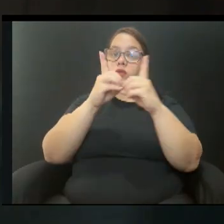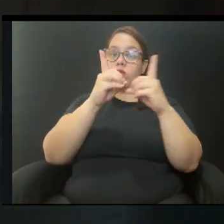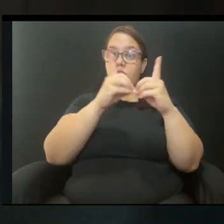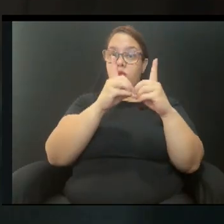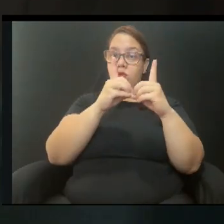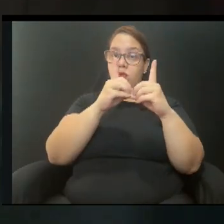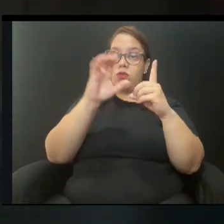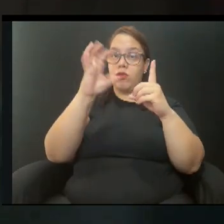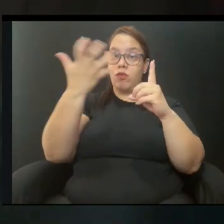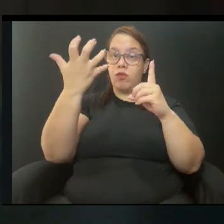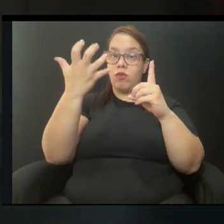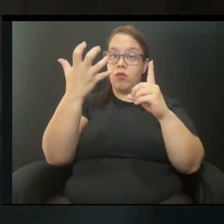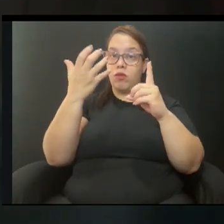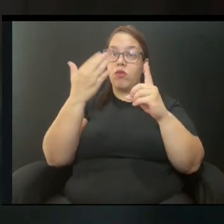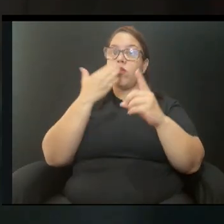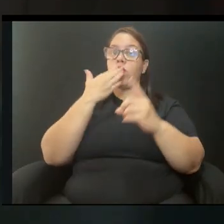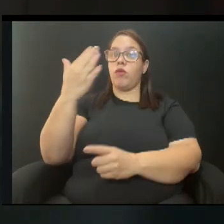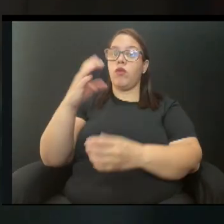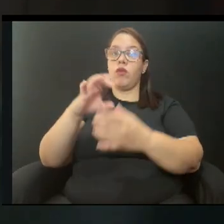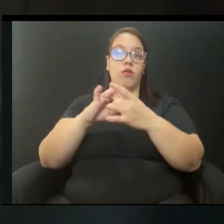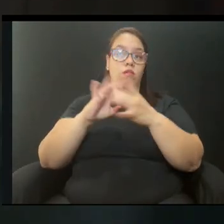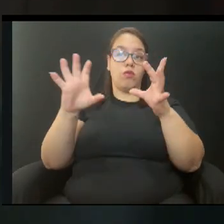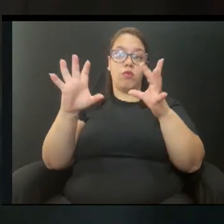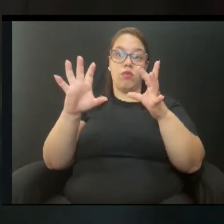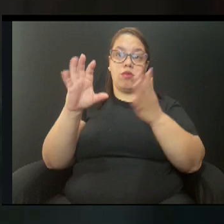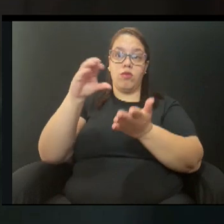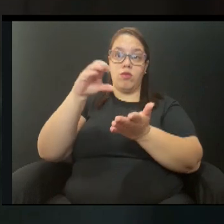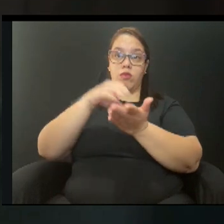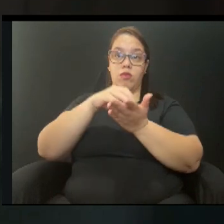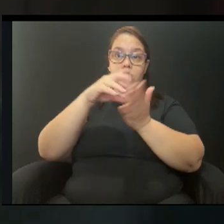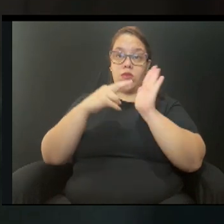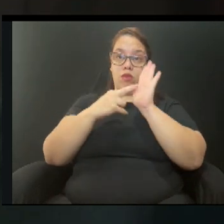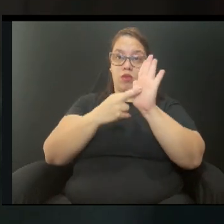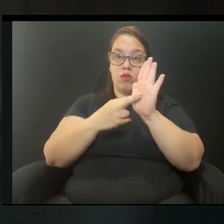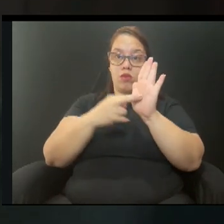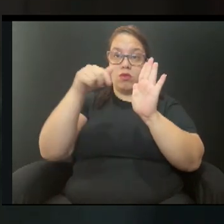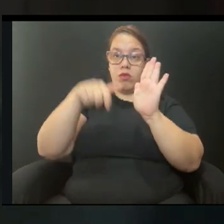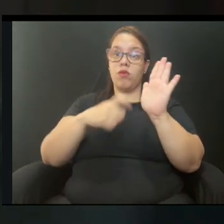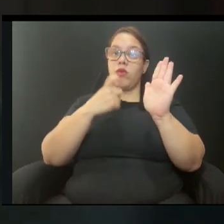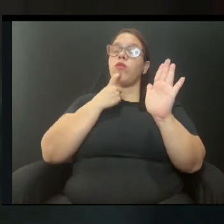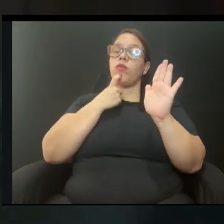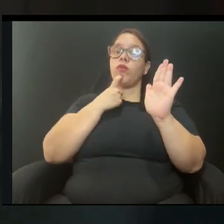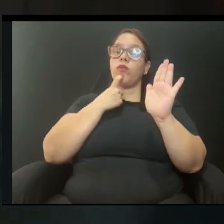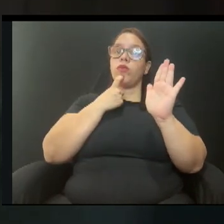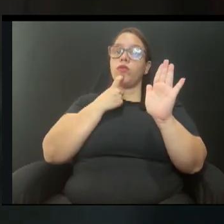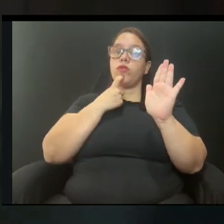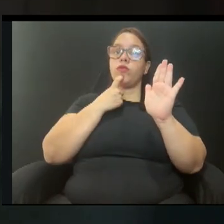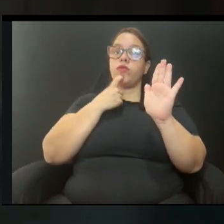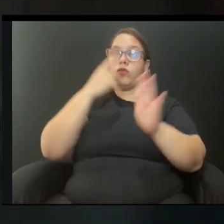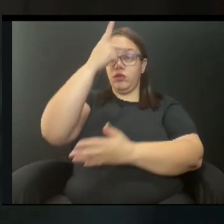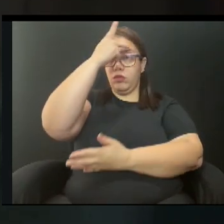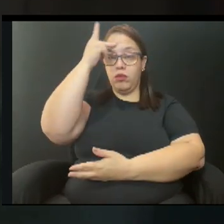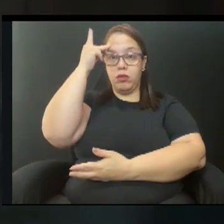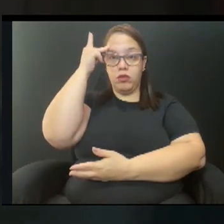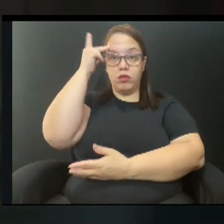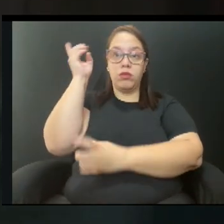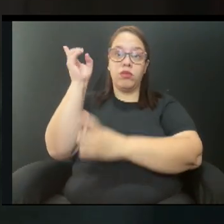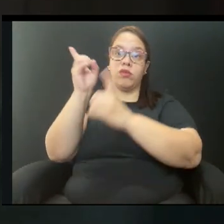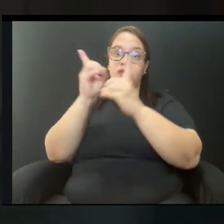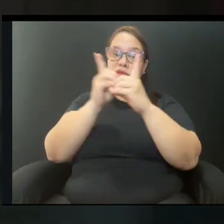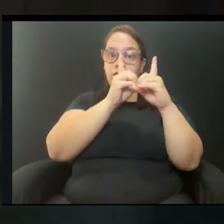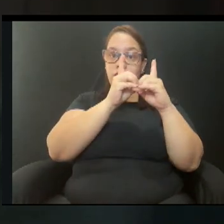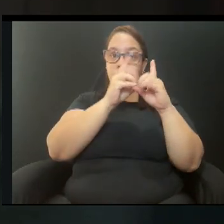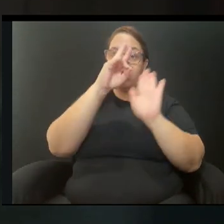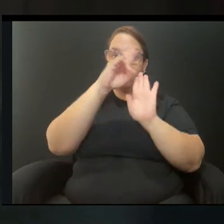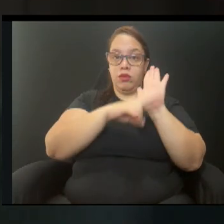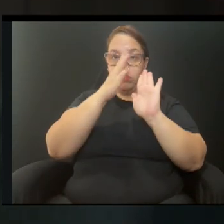demanda espontânea no Centro de Referência aqui da nossa cidade para as pessoas que atendam ao critério